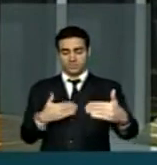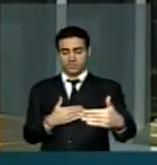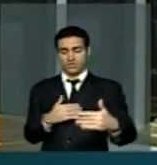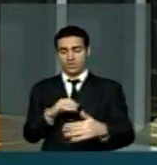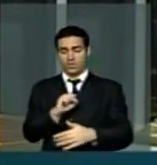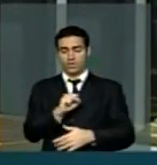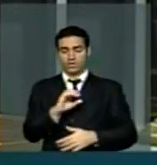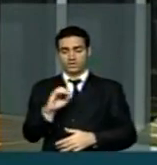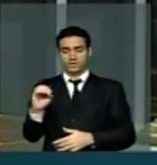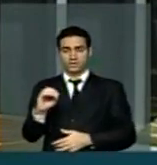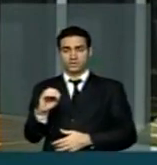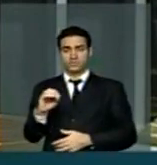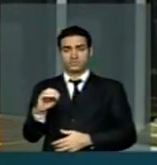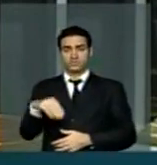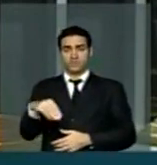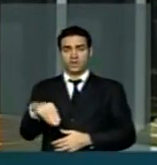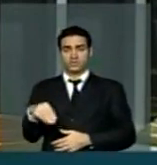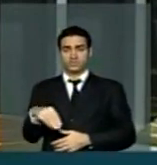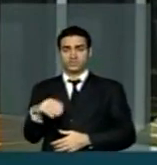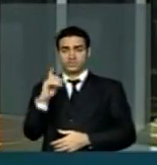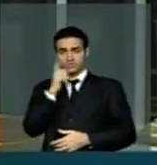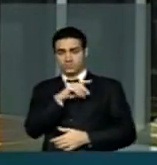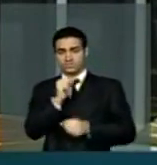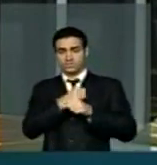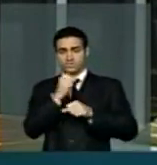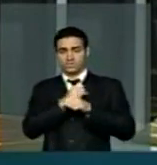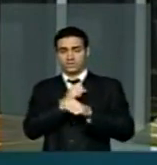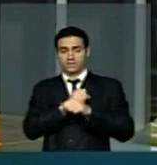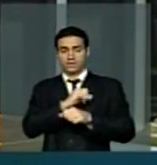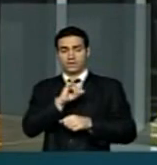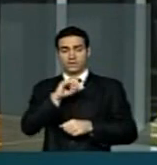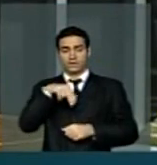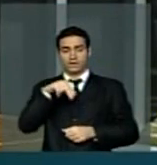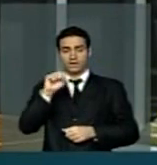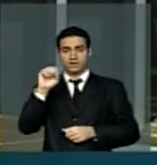metros quadrados para construir uma agência do INSS.